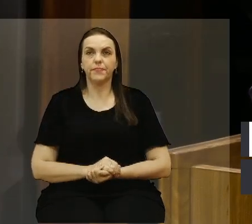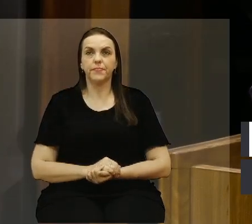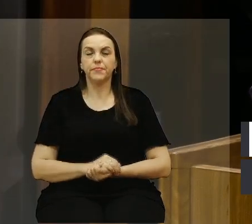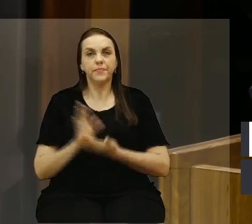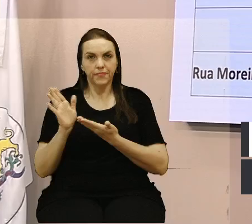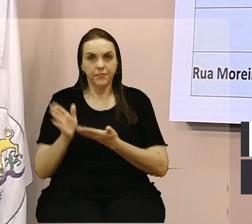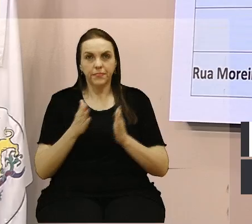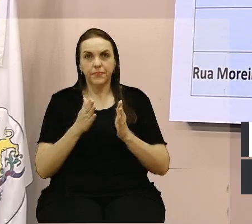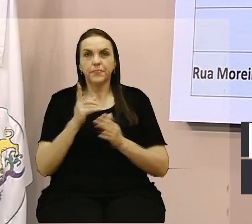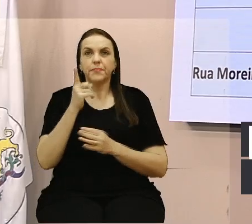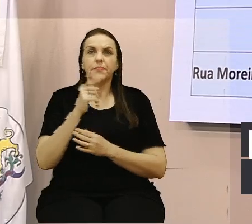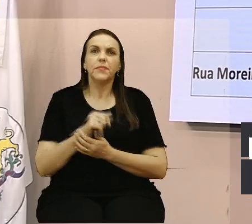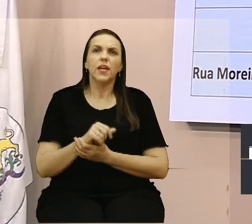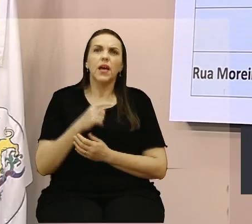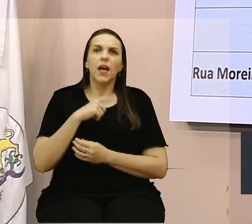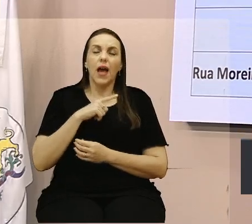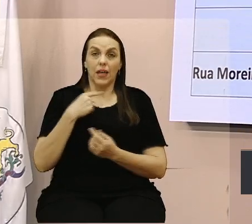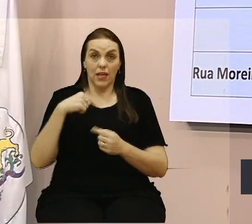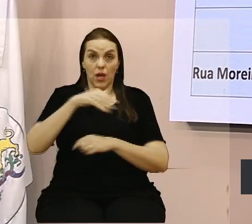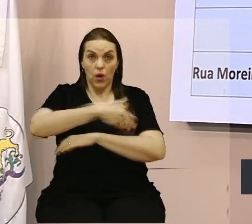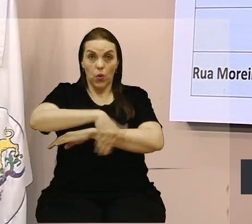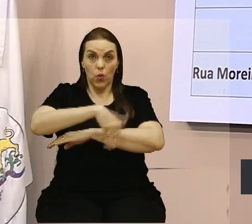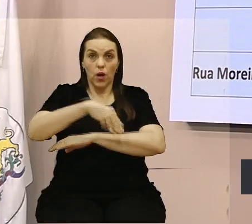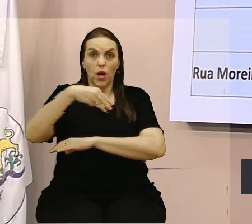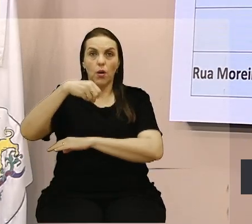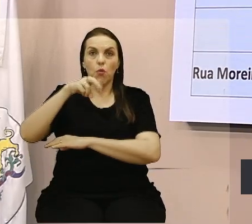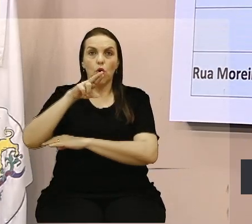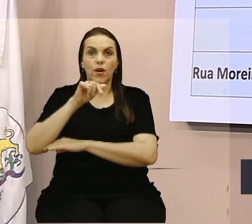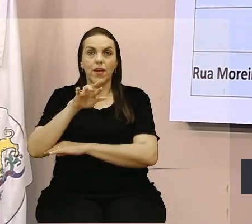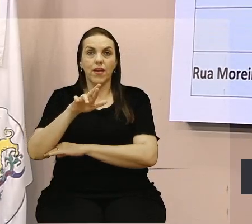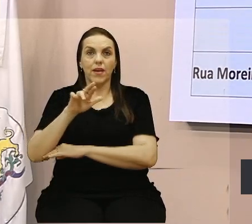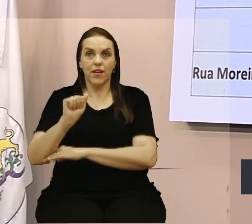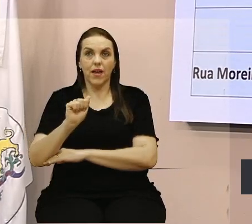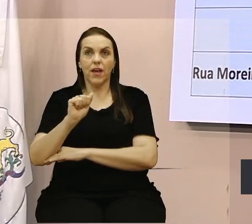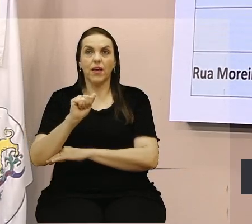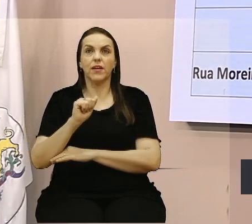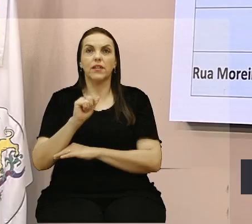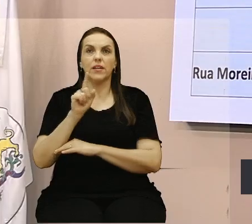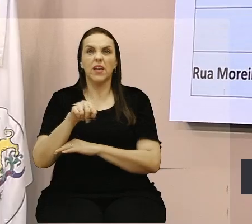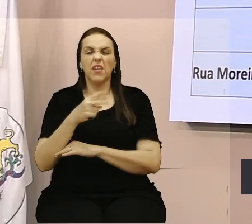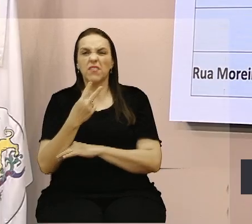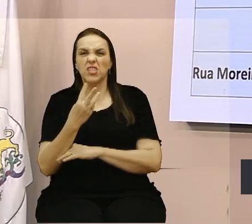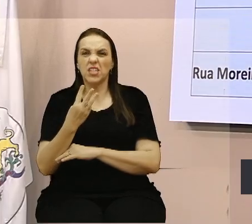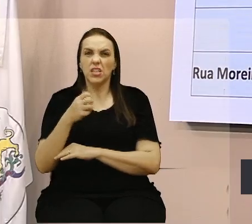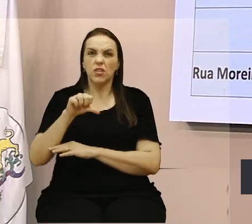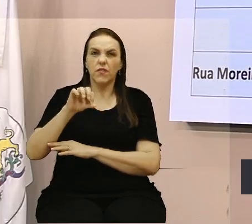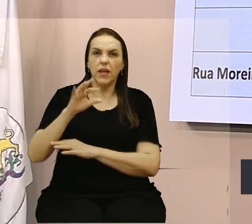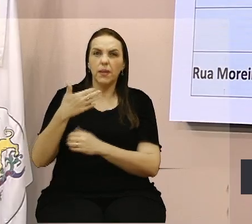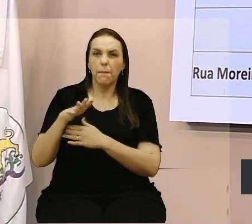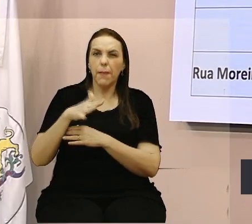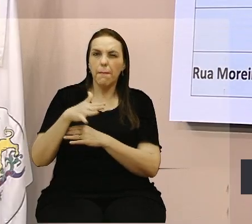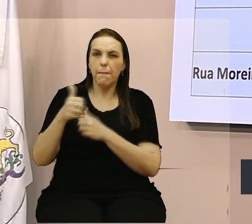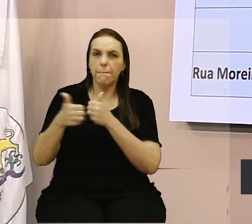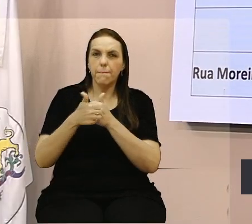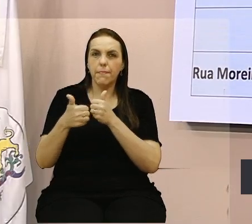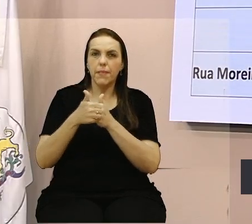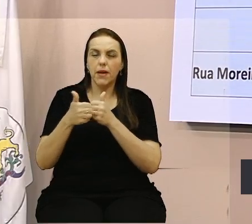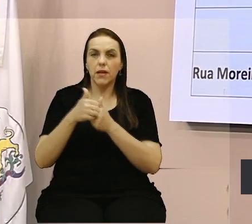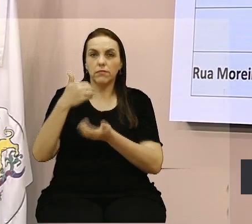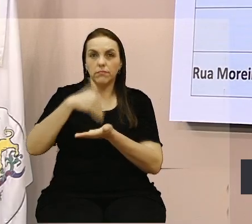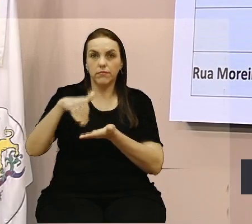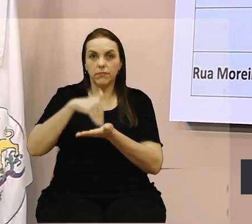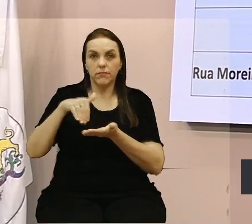passar. Aqui na Moreira César, aqui 2390, em torno ali perto, mais ou menos ali onde que tem o escritório